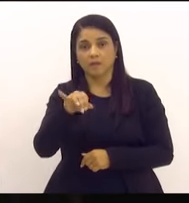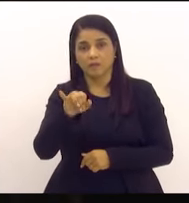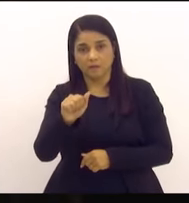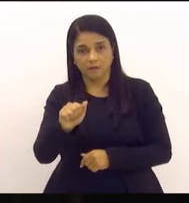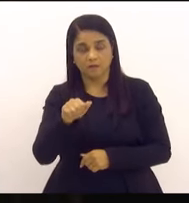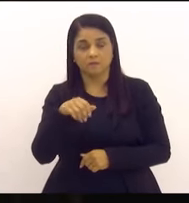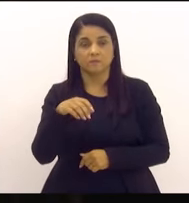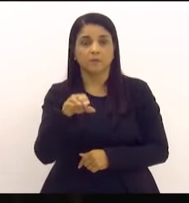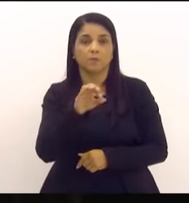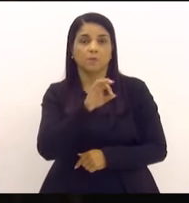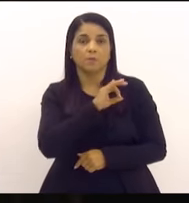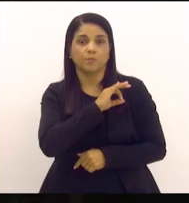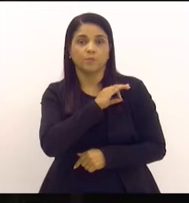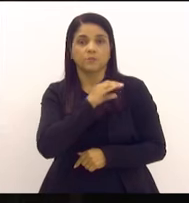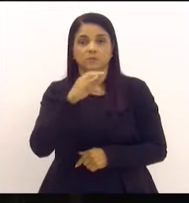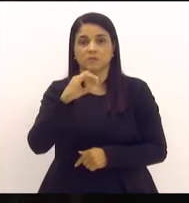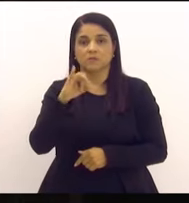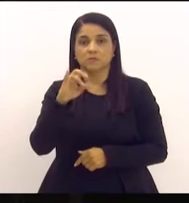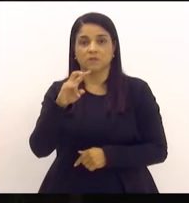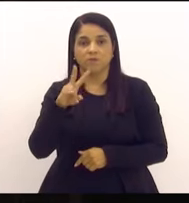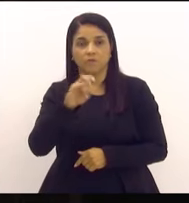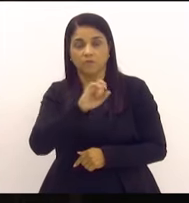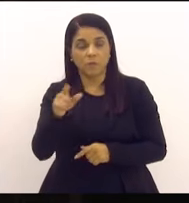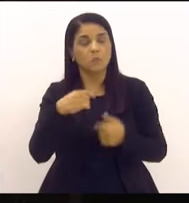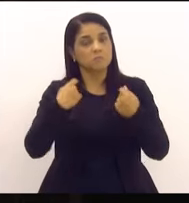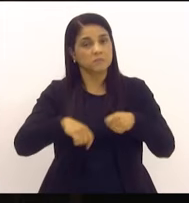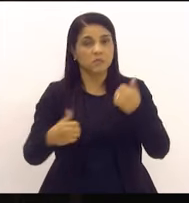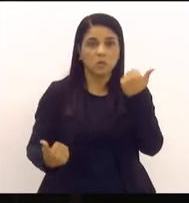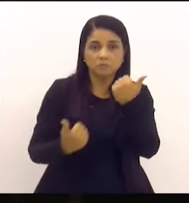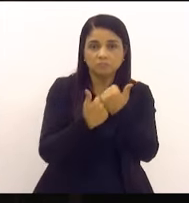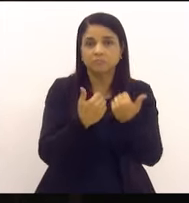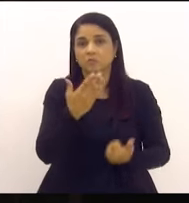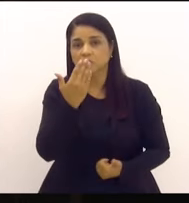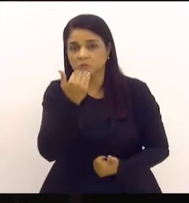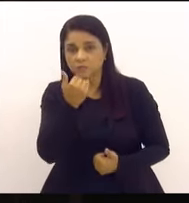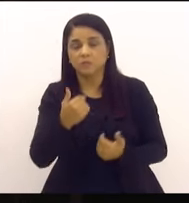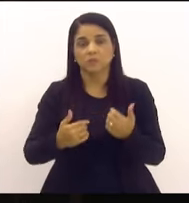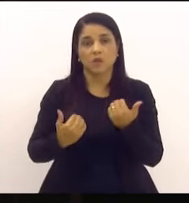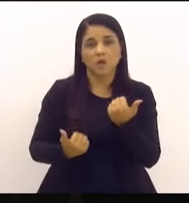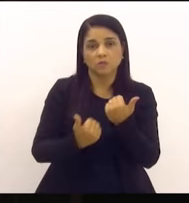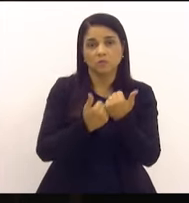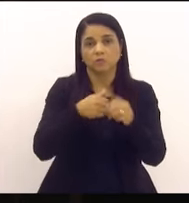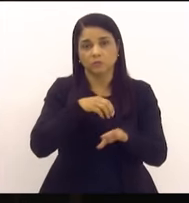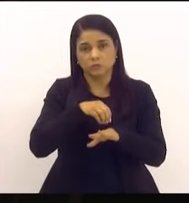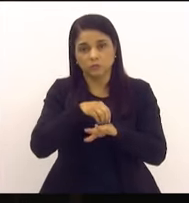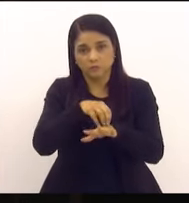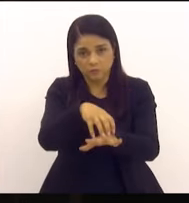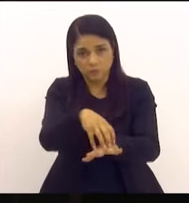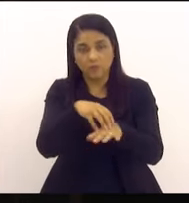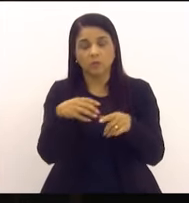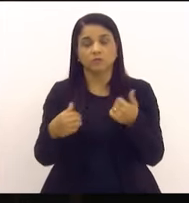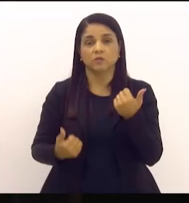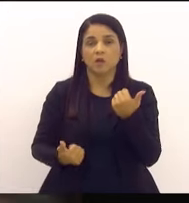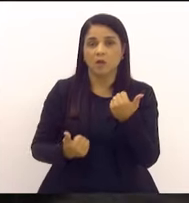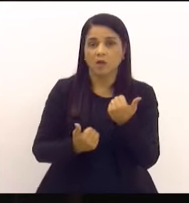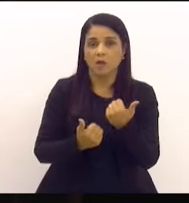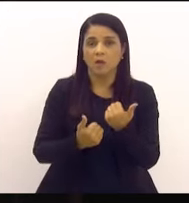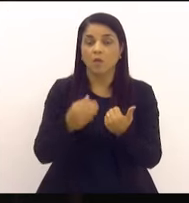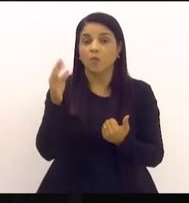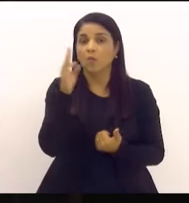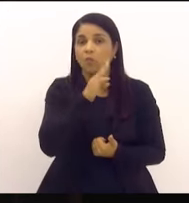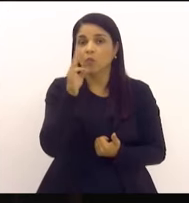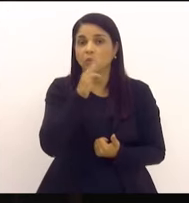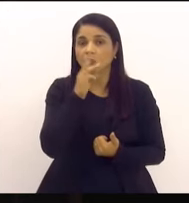vermos o auxílio alimentação, o auxílio transporte. Nós precisamos com urgência, por exemplo, ver